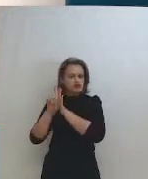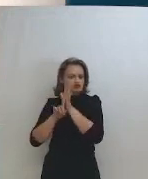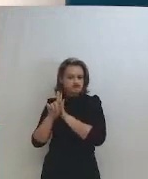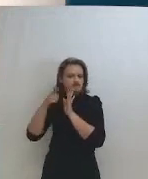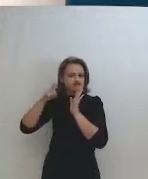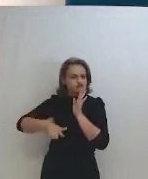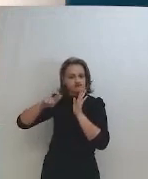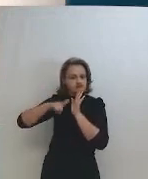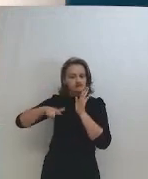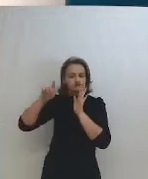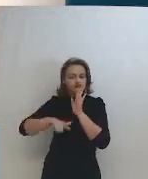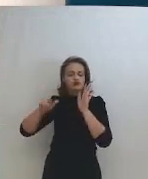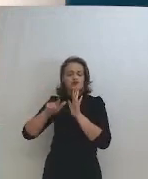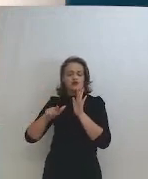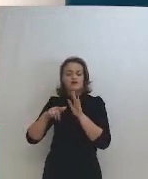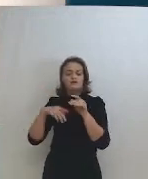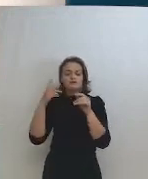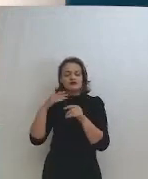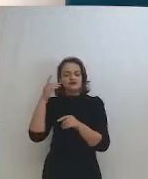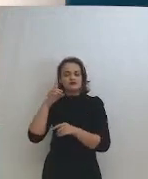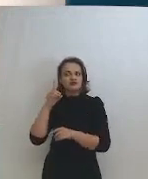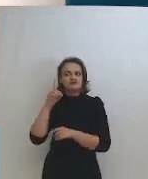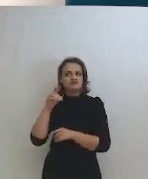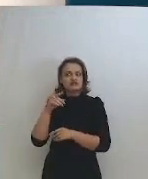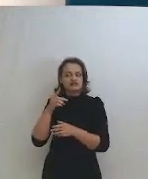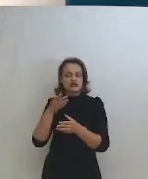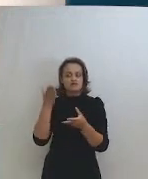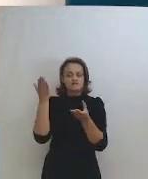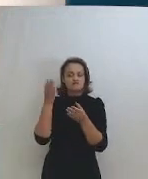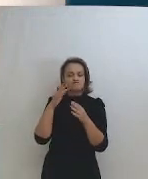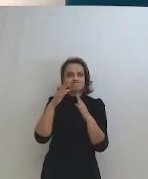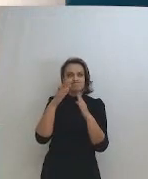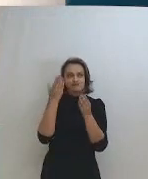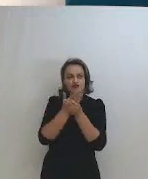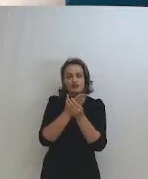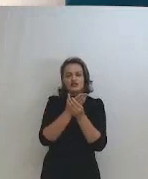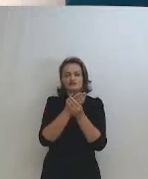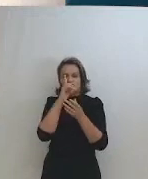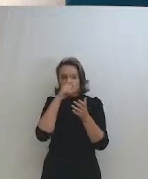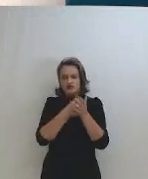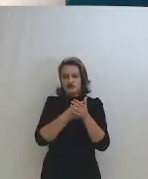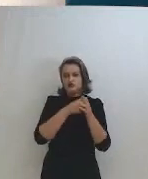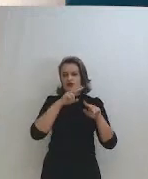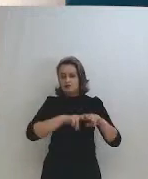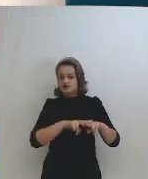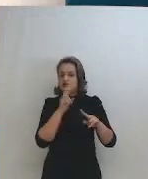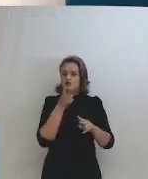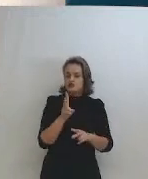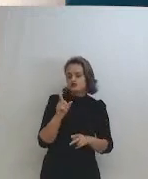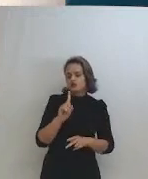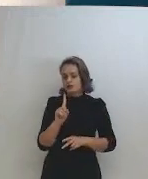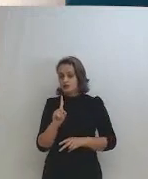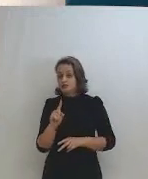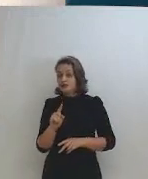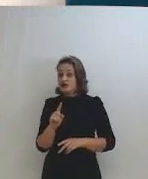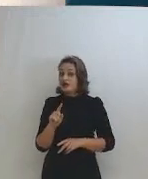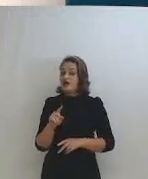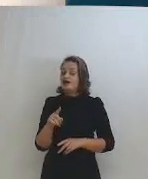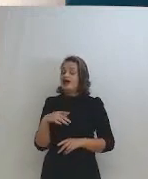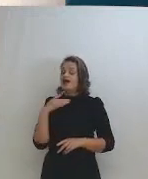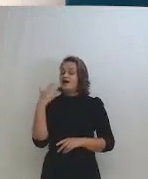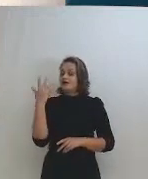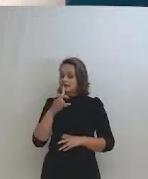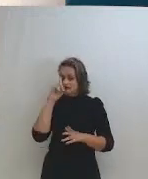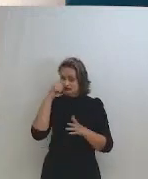da prisão preventiva. No entanto, né, em sede de juízo de primeiro grau, ou